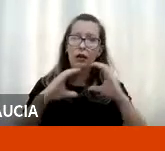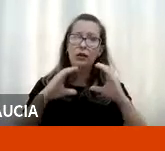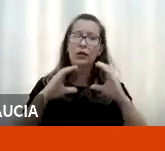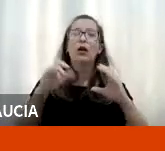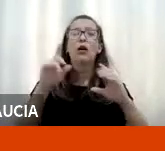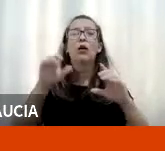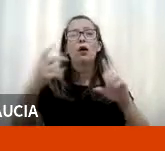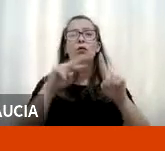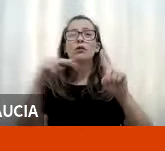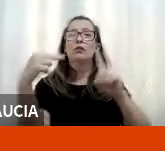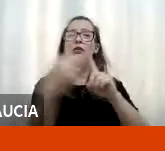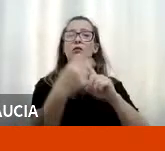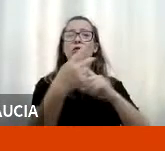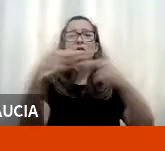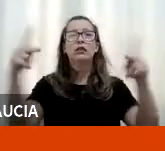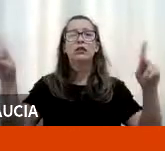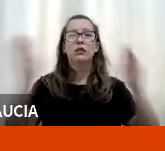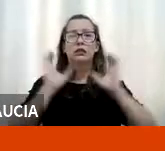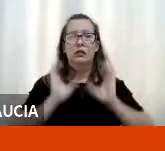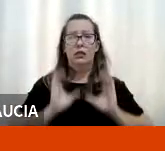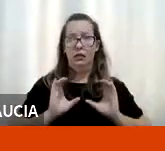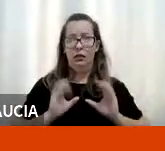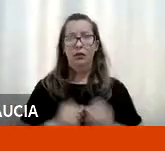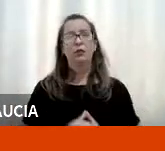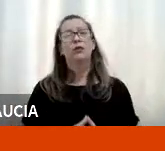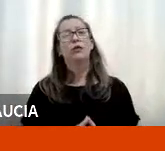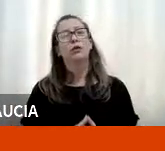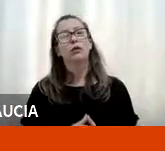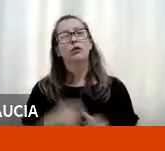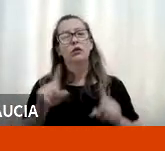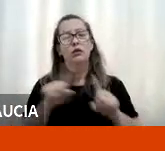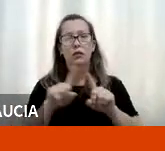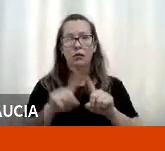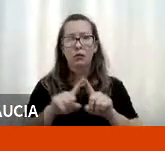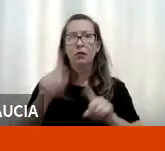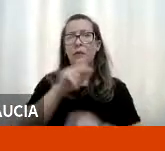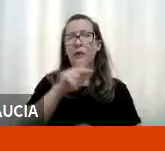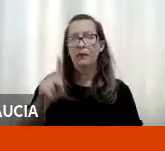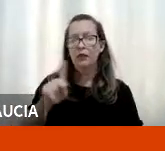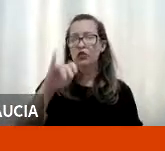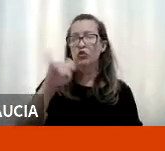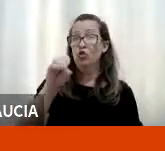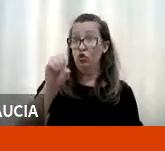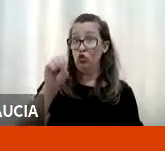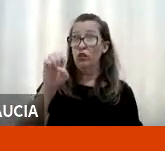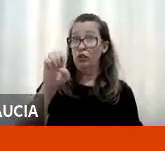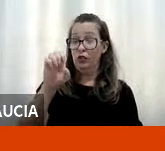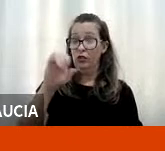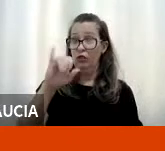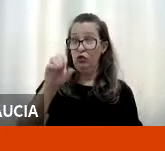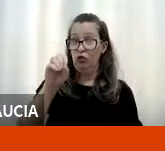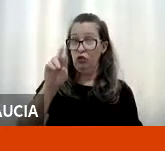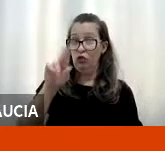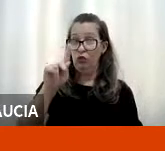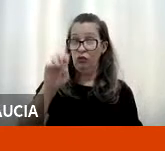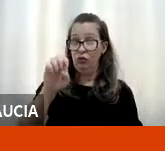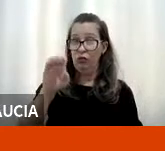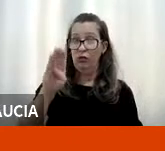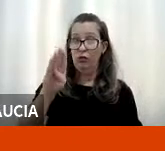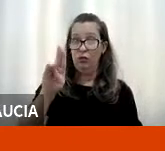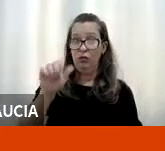cidadão. Né? A síntese que o professor Jorge Duarte, autor do conceito que é citado na